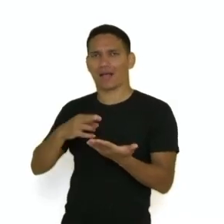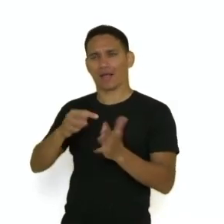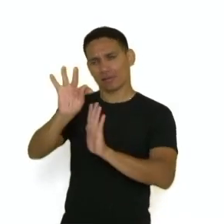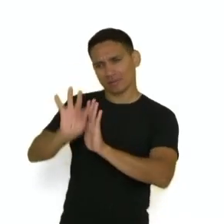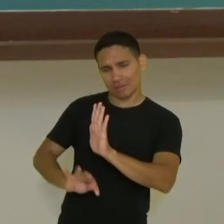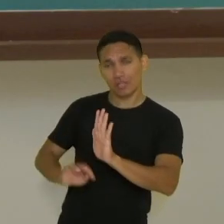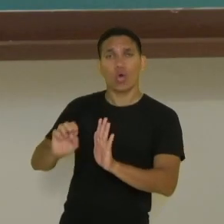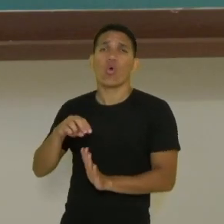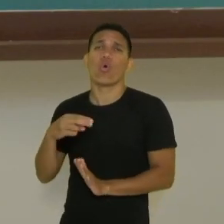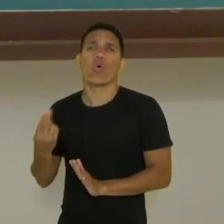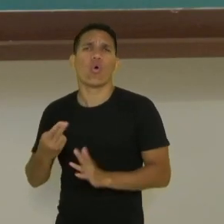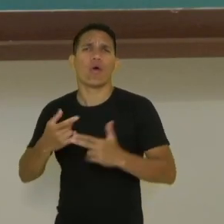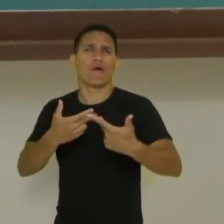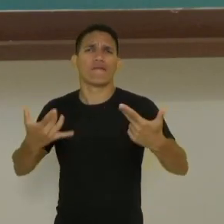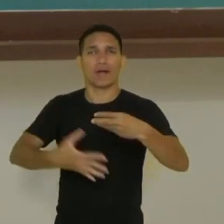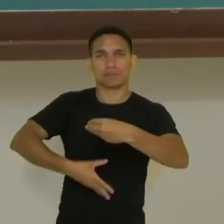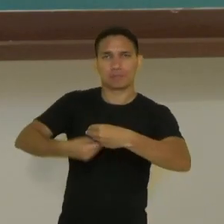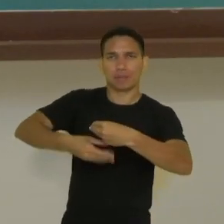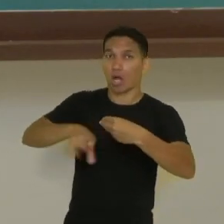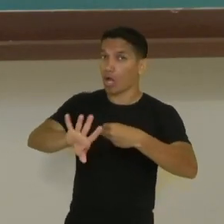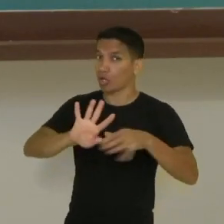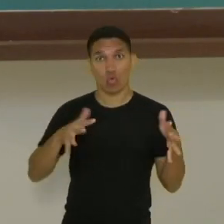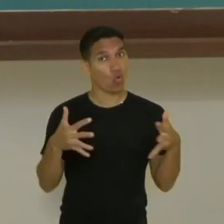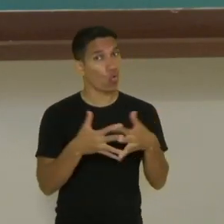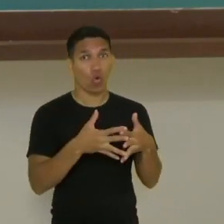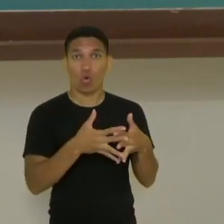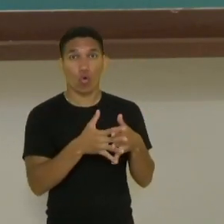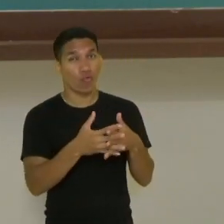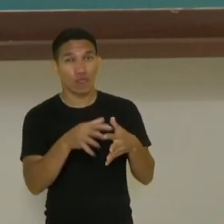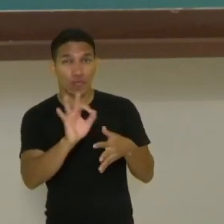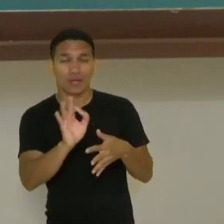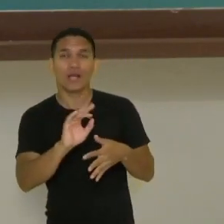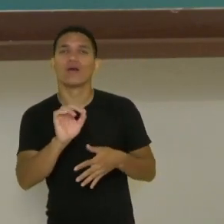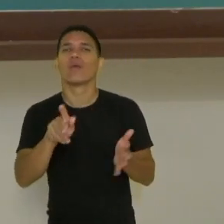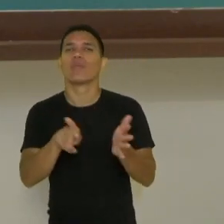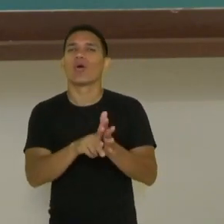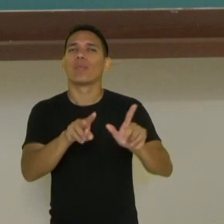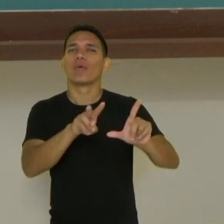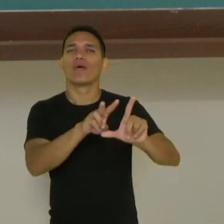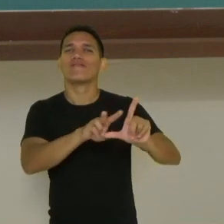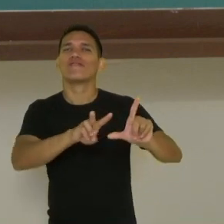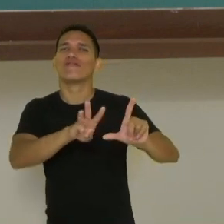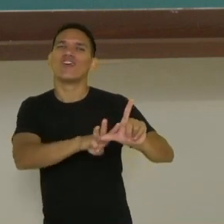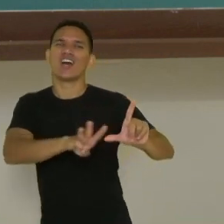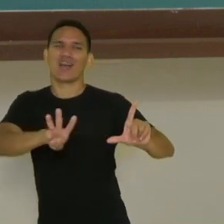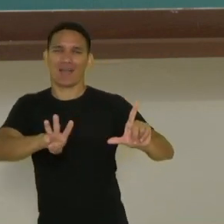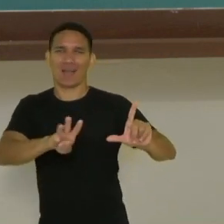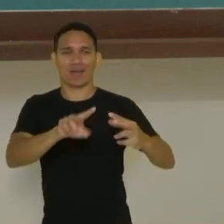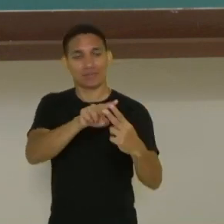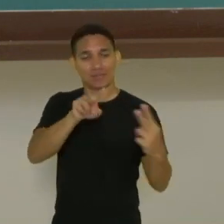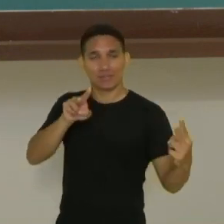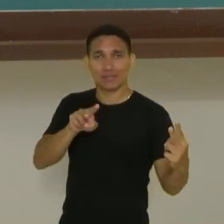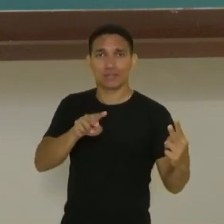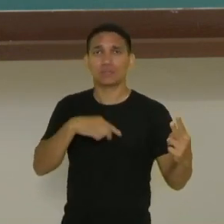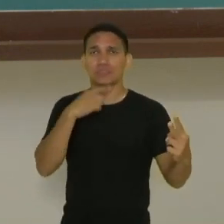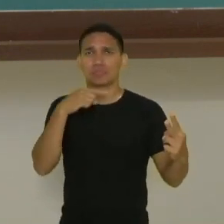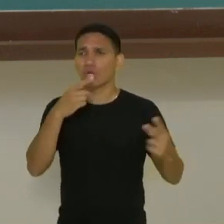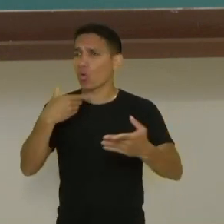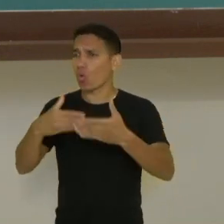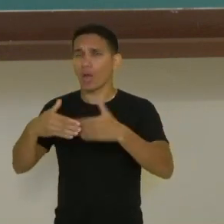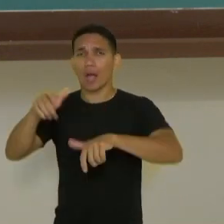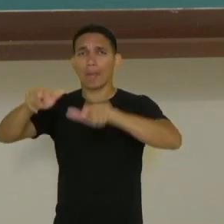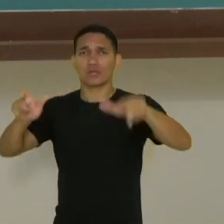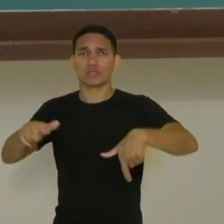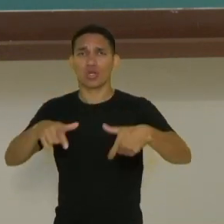comentários. Não confunda seção de carta do leitor com aquele comentário online que não tem filtro, que qualquer um pode vir e